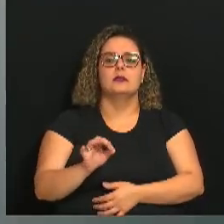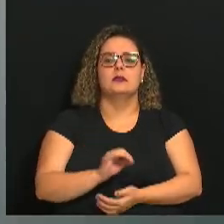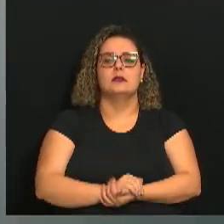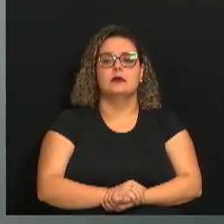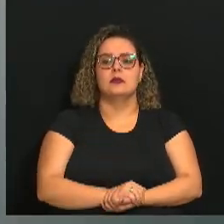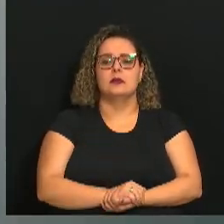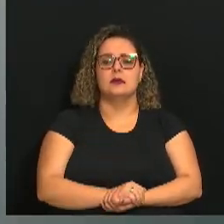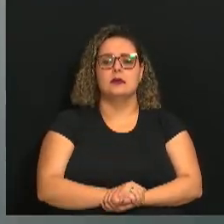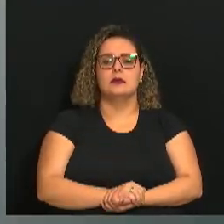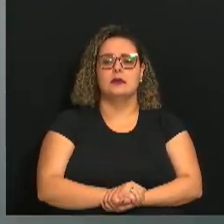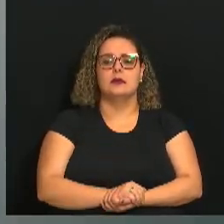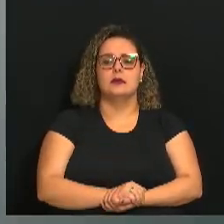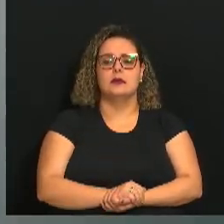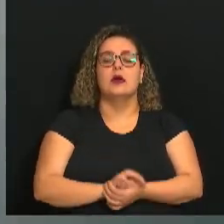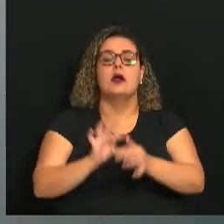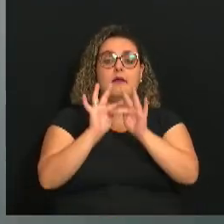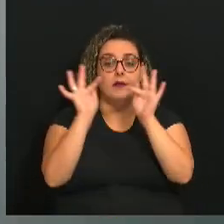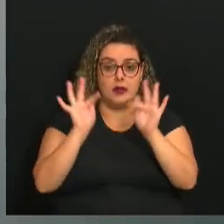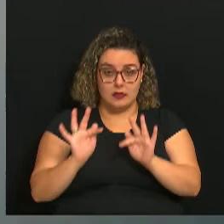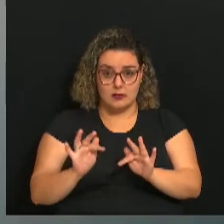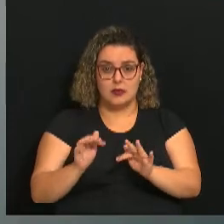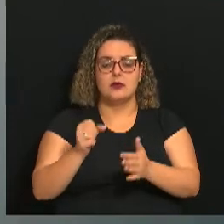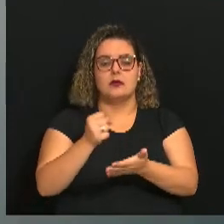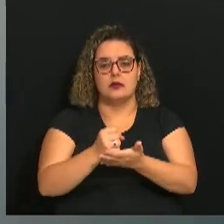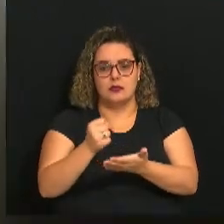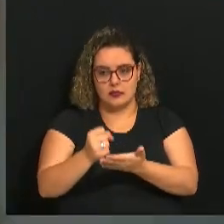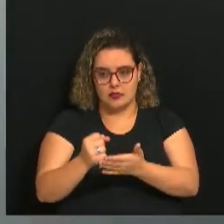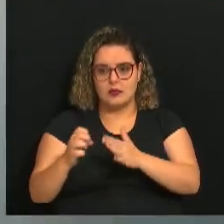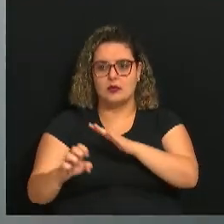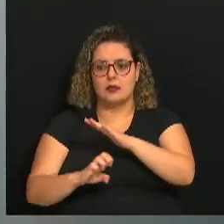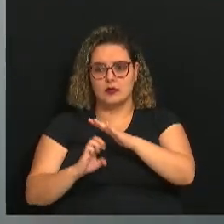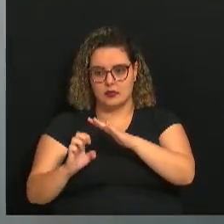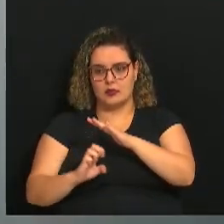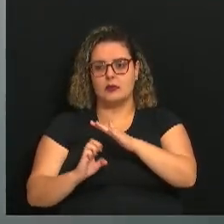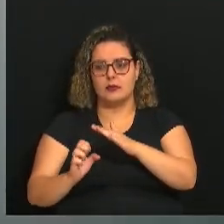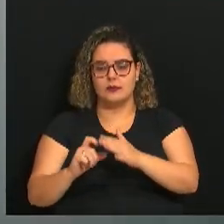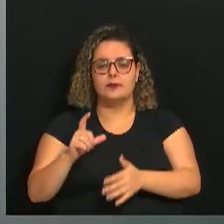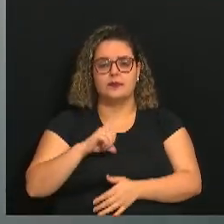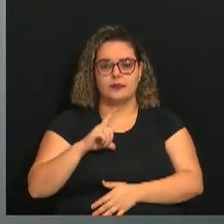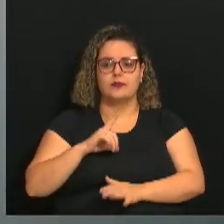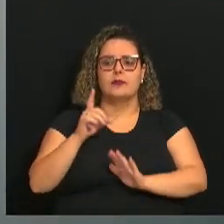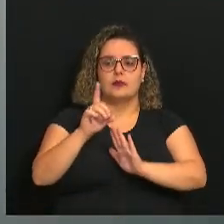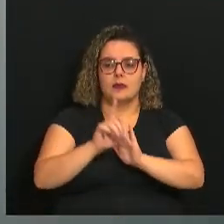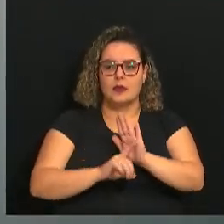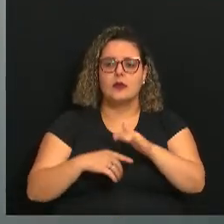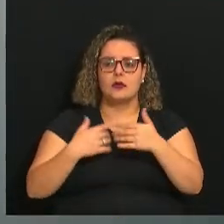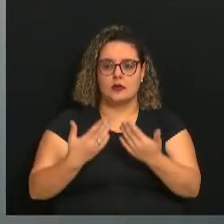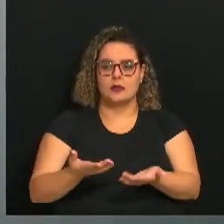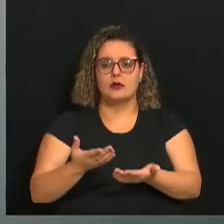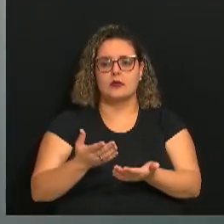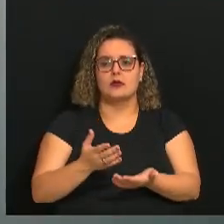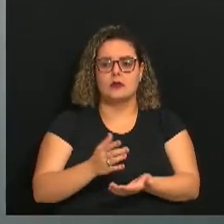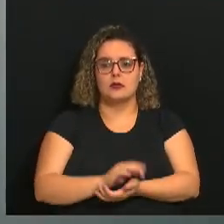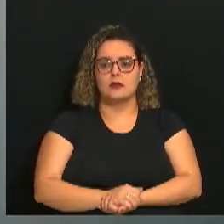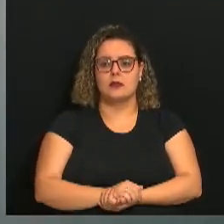foram contratados pela empresa que está aí, então eles têm lá seus direitos garantidos na outra empresa e estão aí. Mas foi um